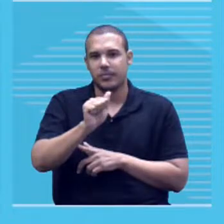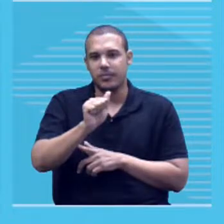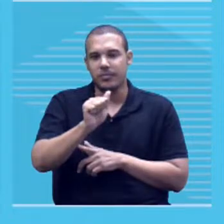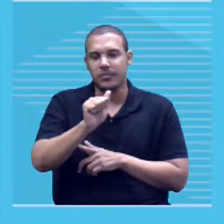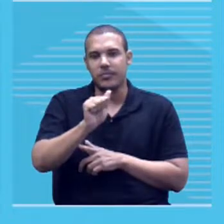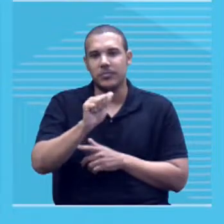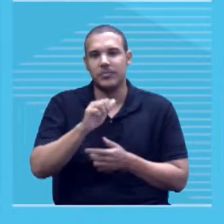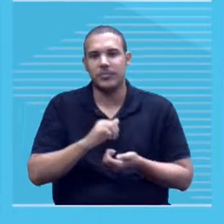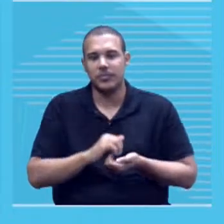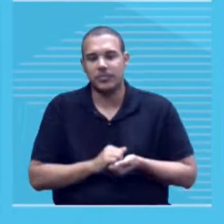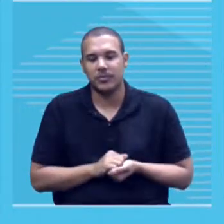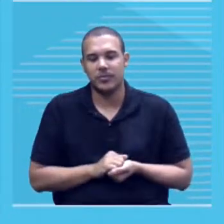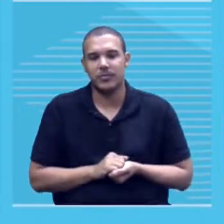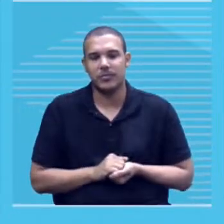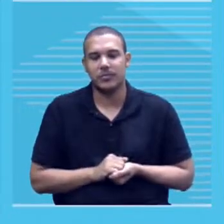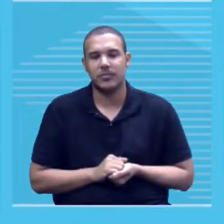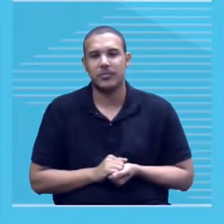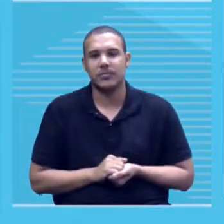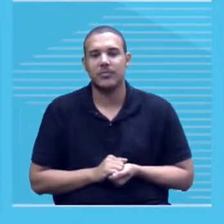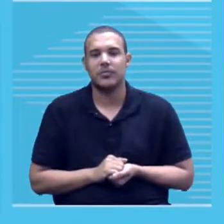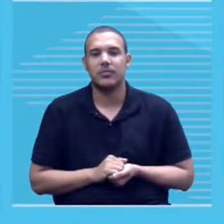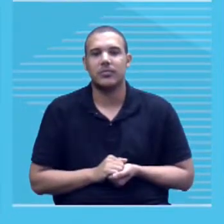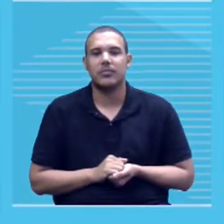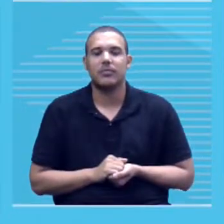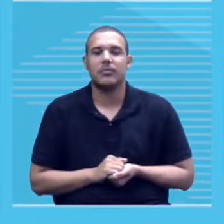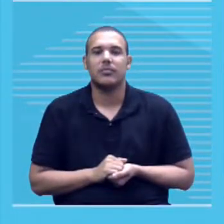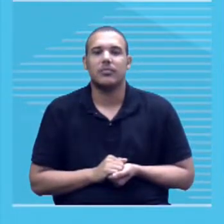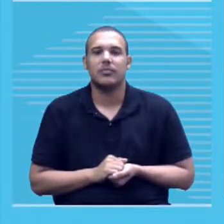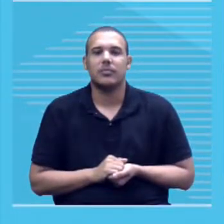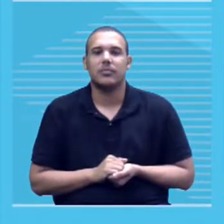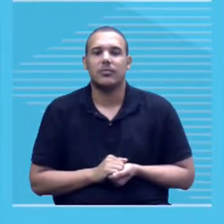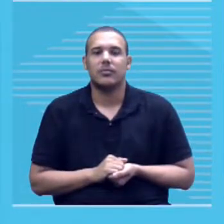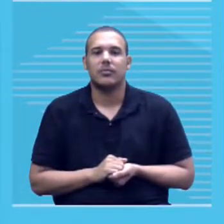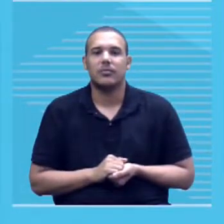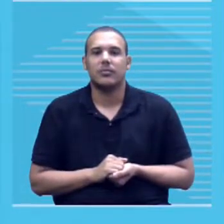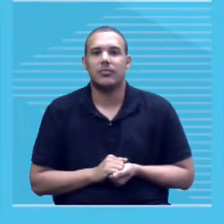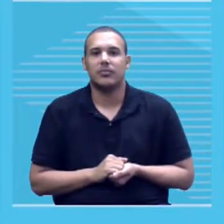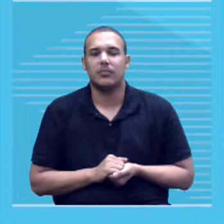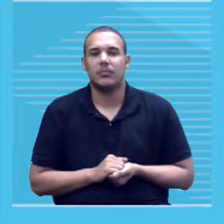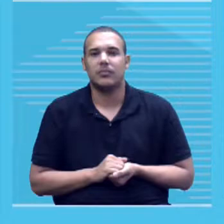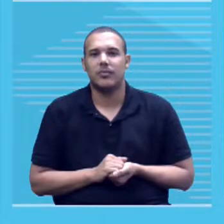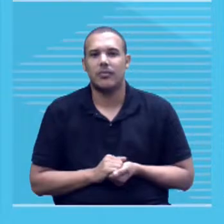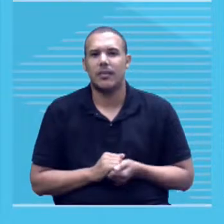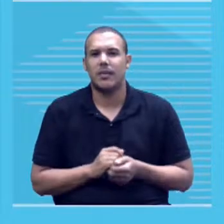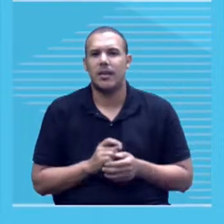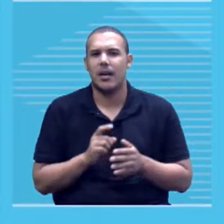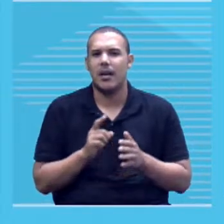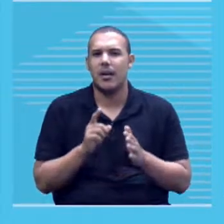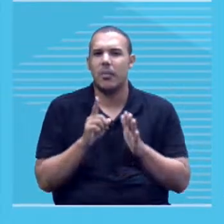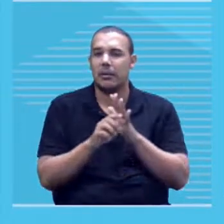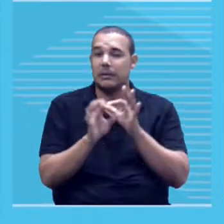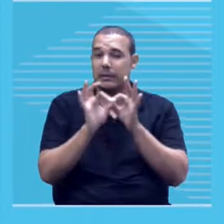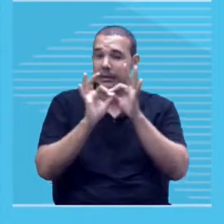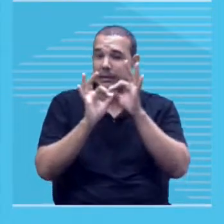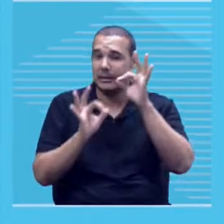facinho. Beleza? Então, essa questão aí tranquila, certo? É uma questão um pouco extensa, mas se você seguir os passos a